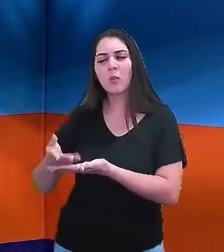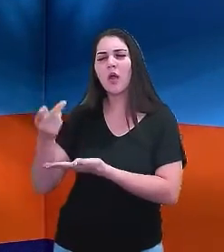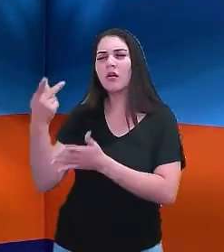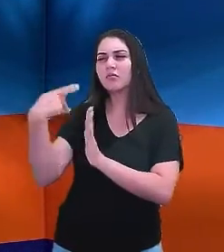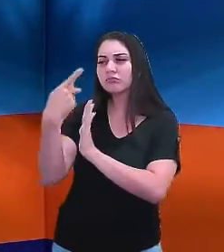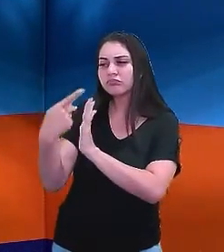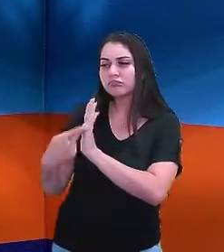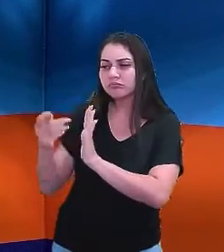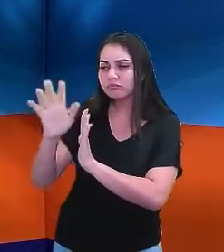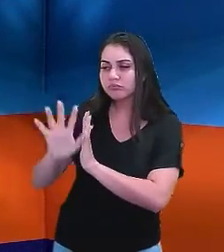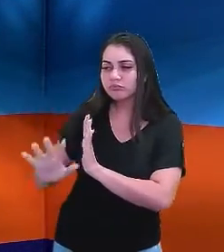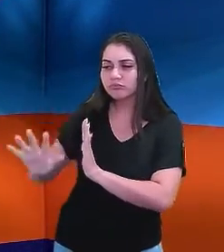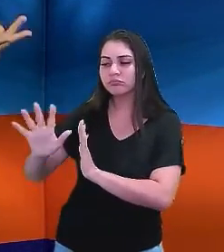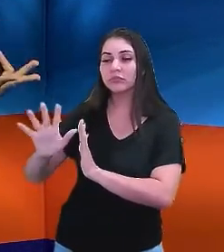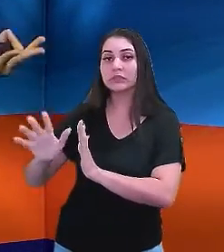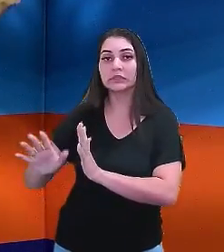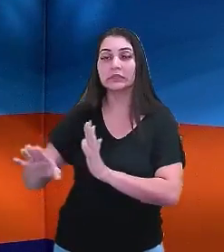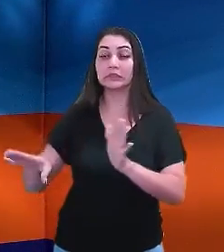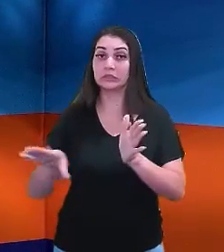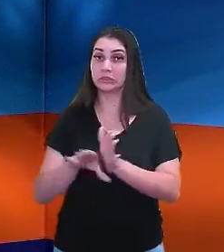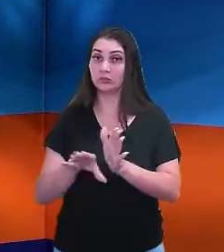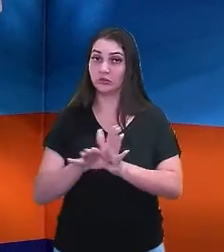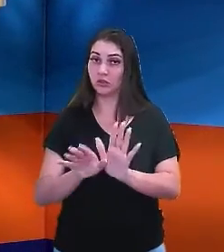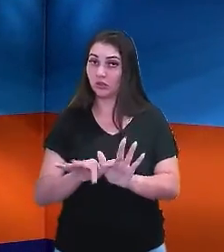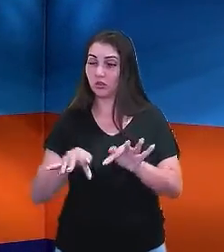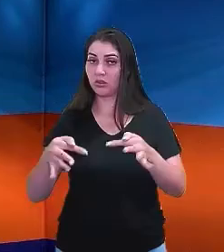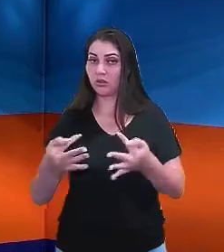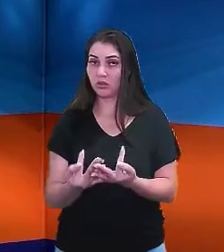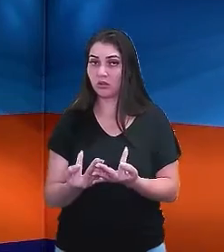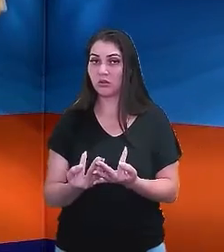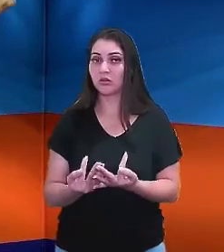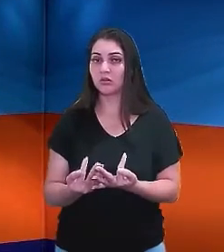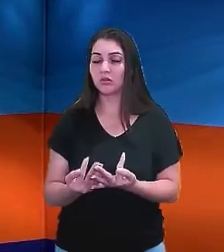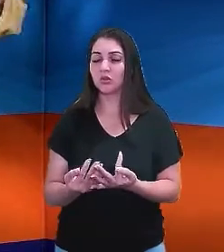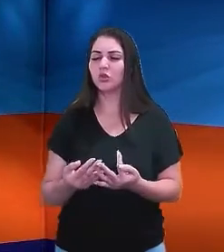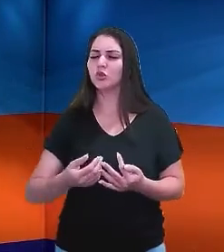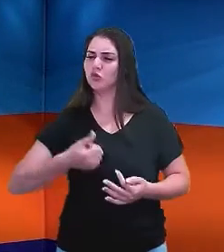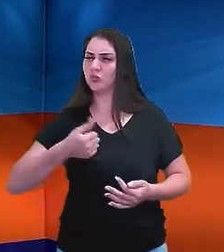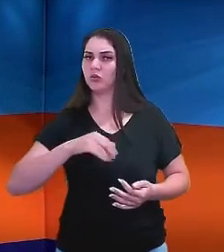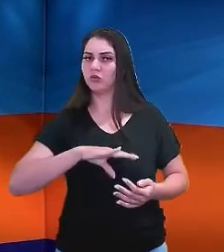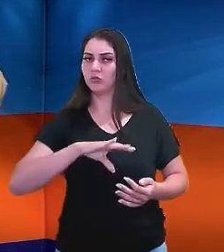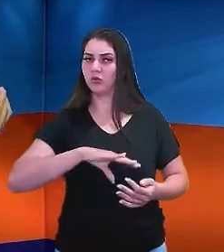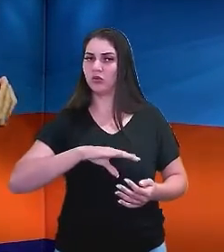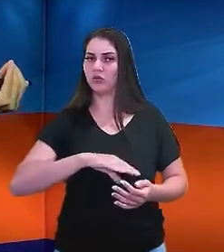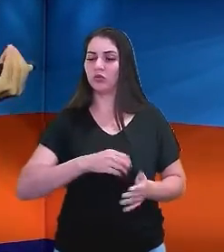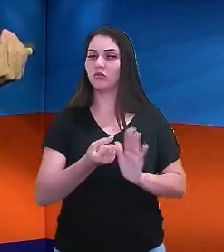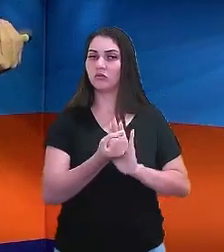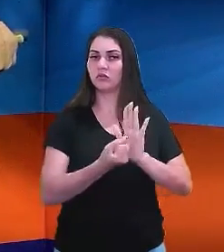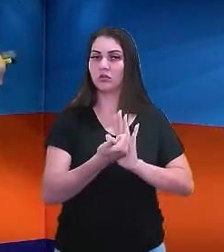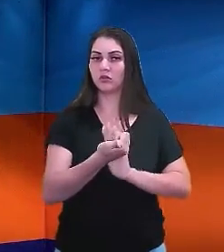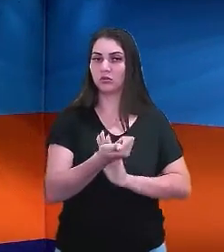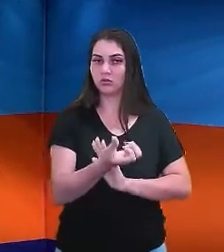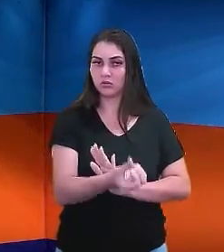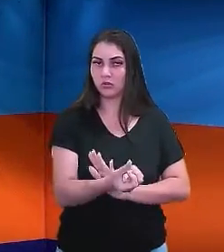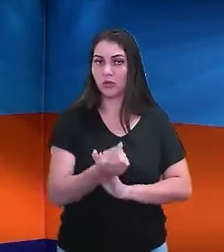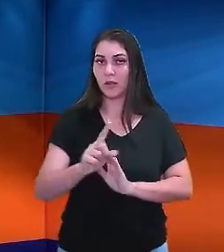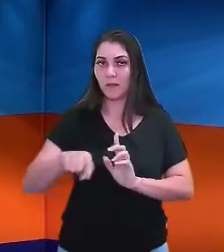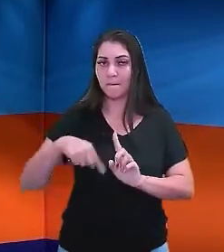desenhado desde a chegada da família, desde a chegada dos primeiros portugueses no século XVI, mas